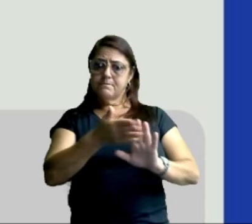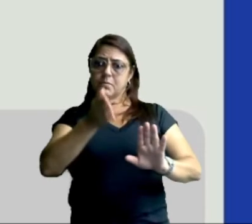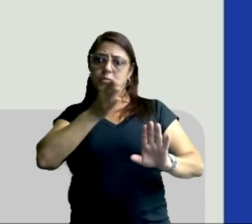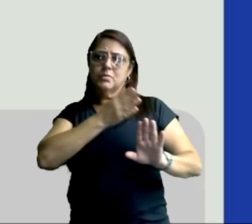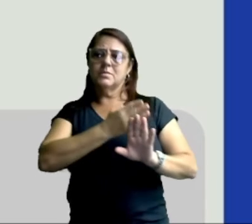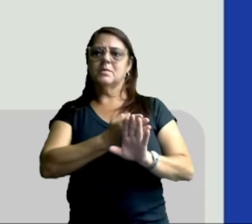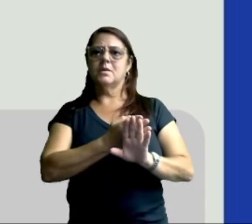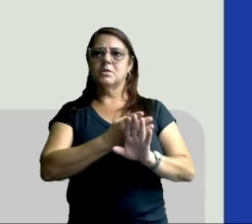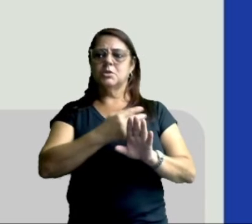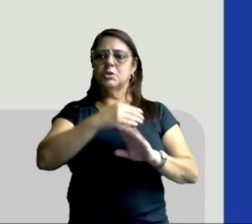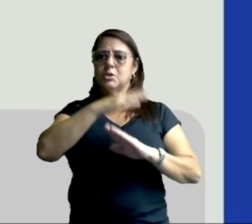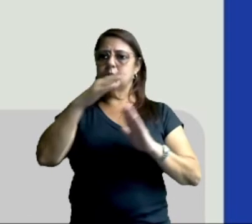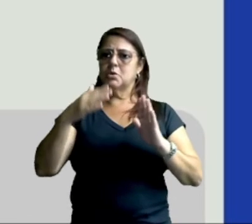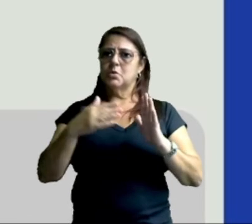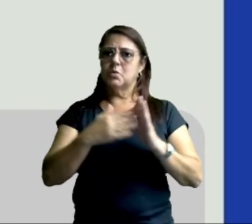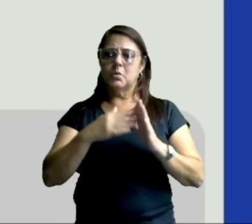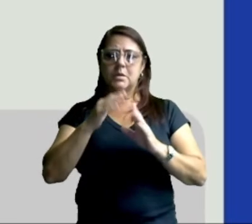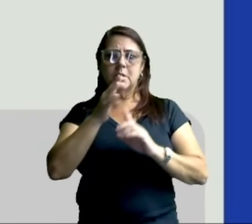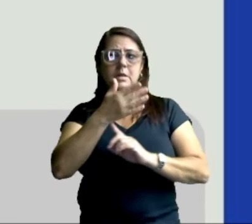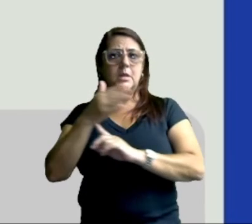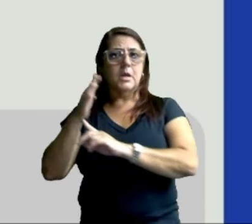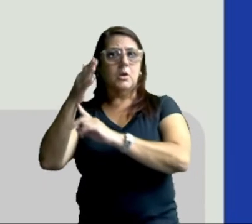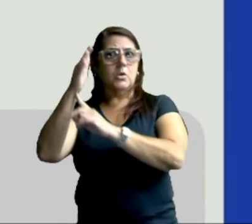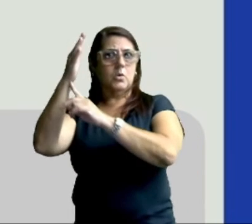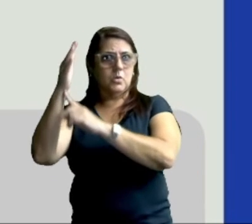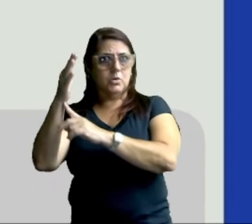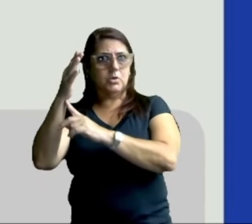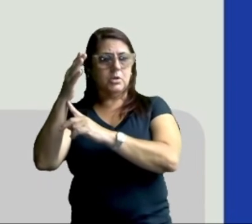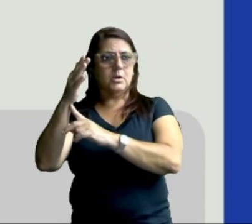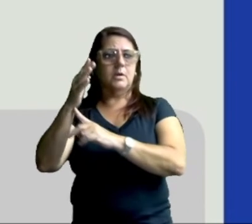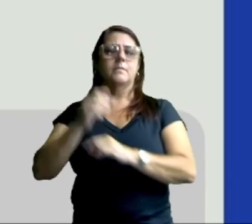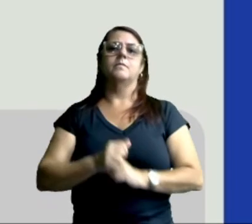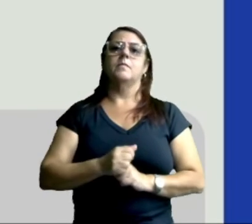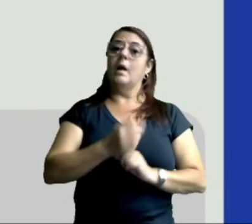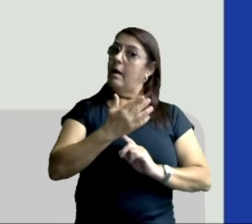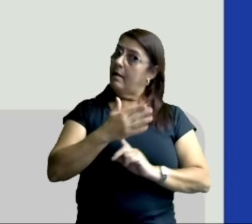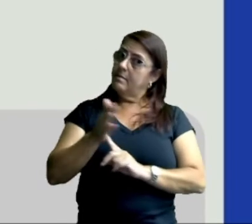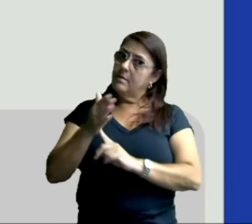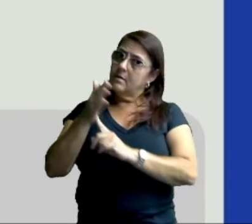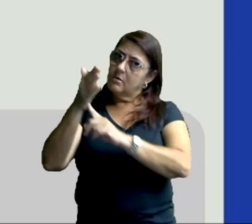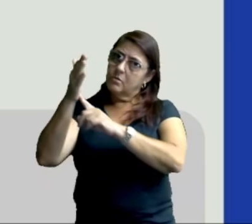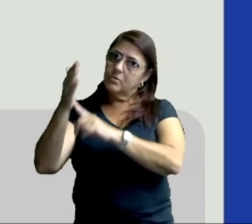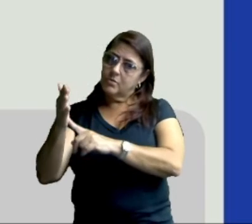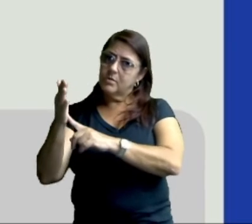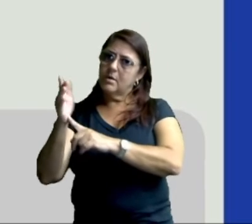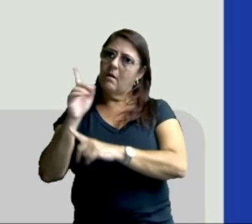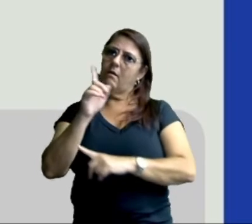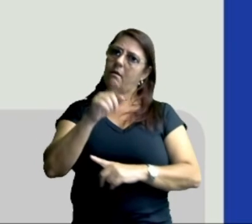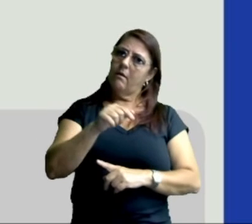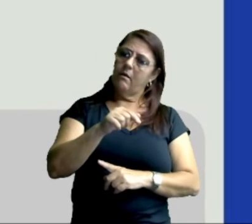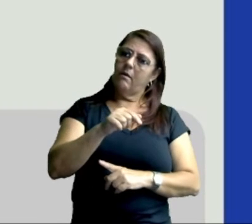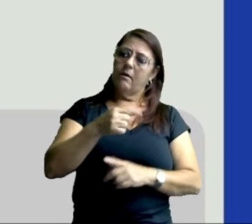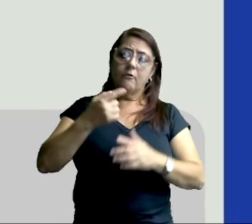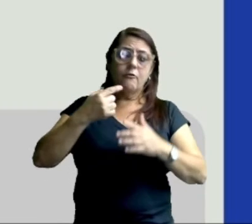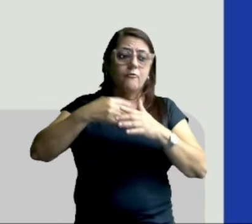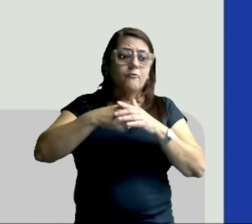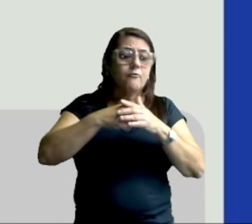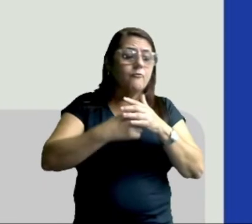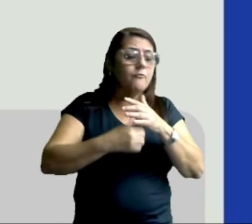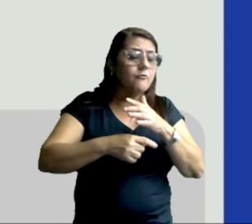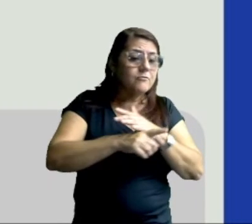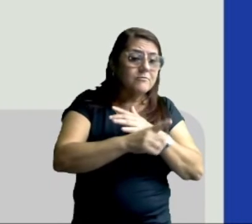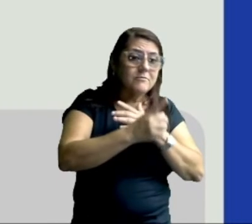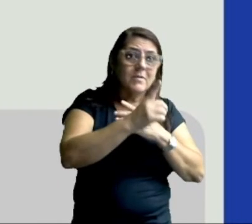descoberta tecnológica, né? Mais uma vez reforçando, a tecnologia ela é